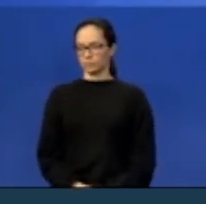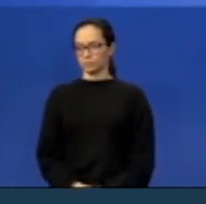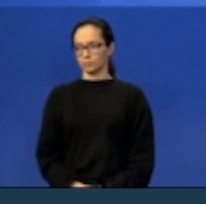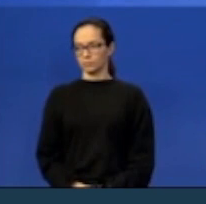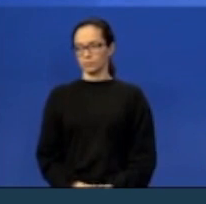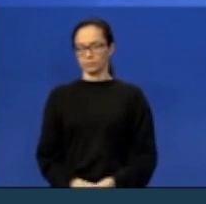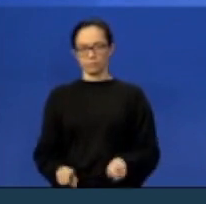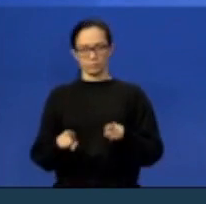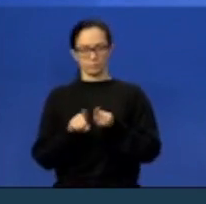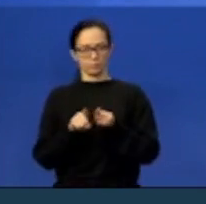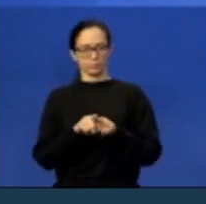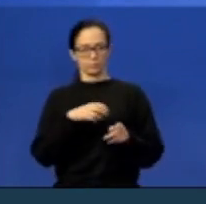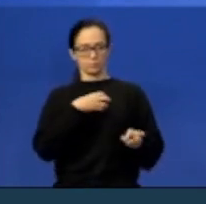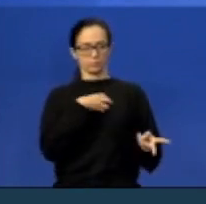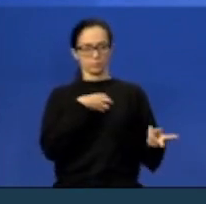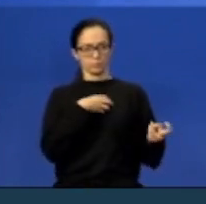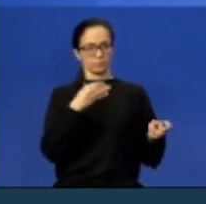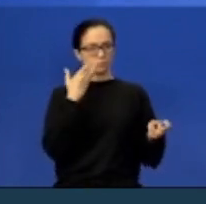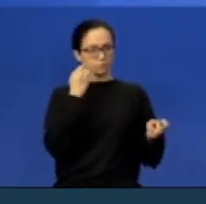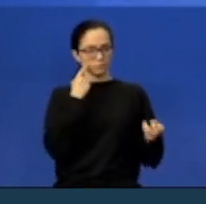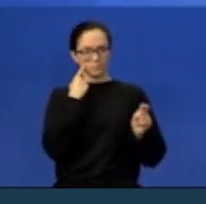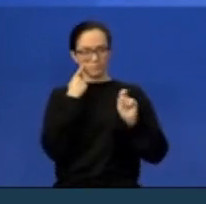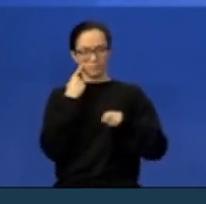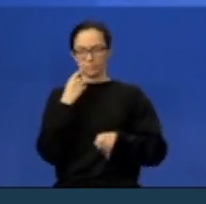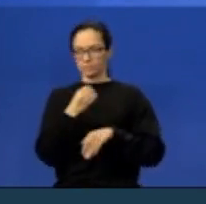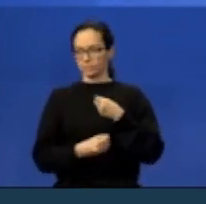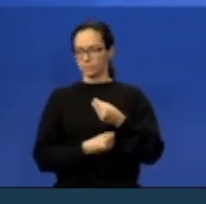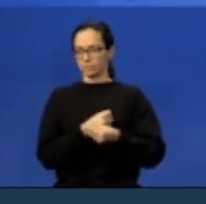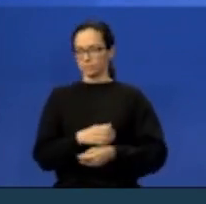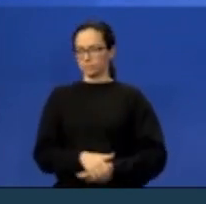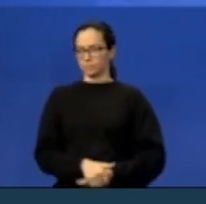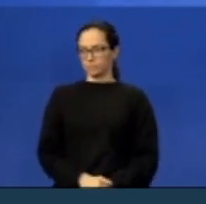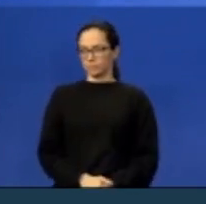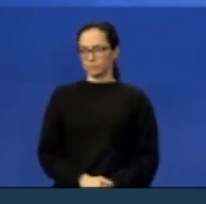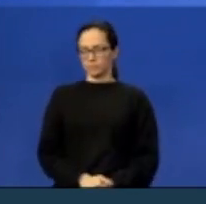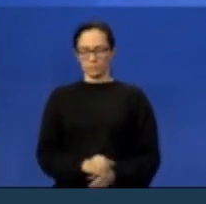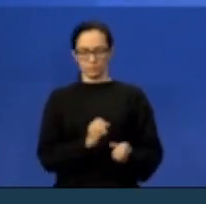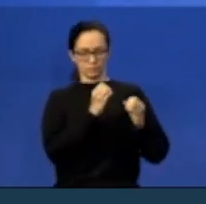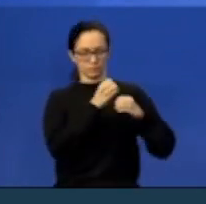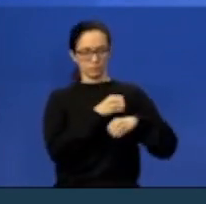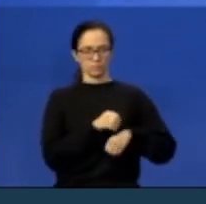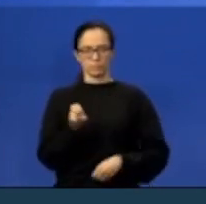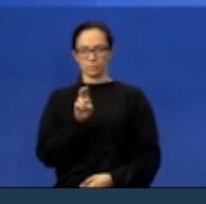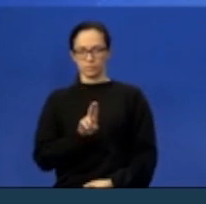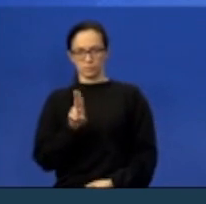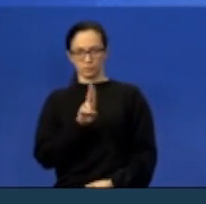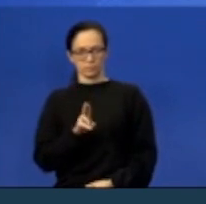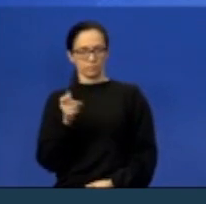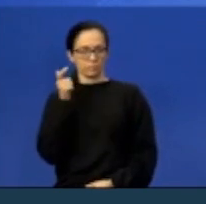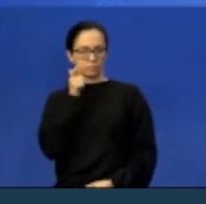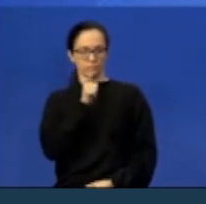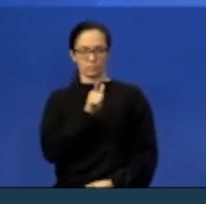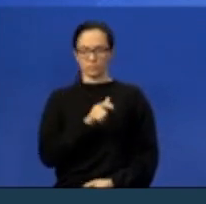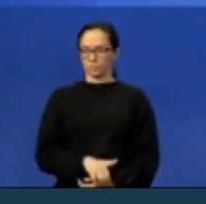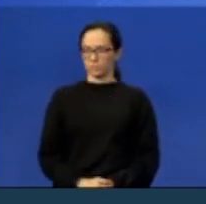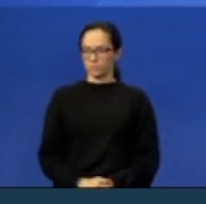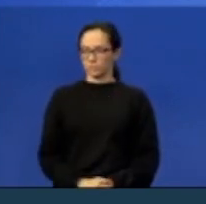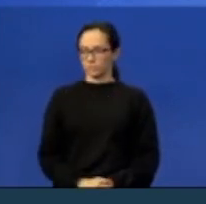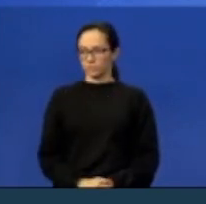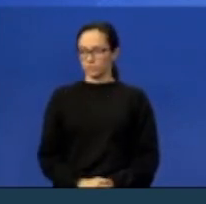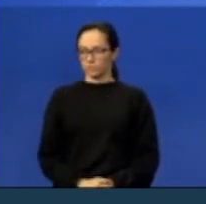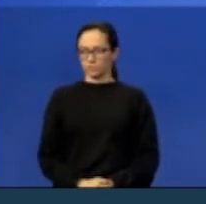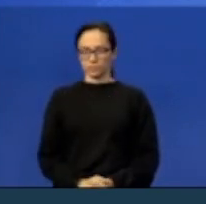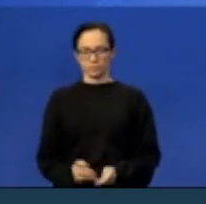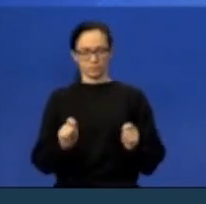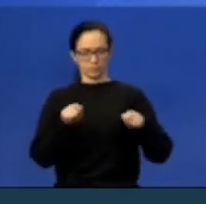de características, né, que esses ultrassom, que esse exame, ele, na verdade, nos fornece. Dentre todos os